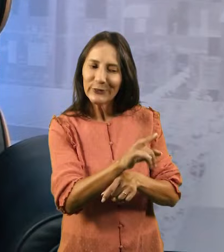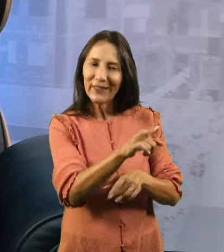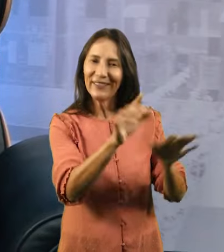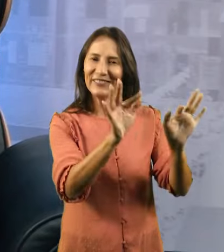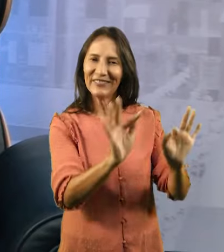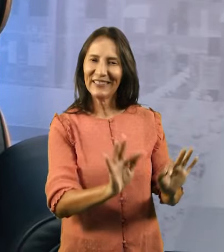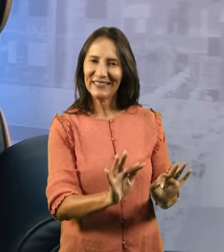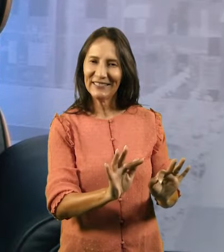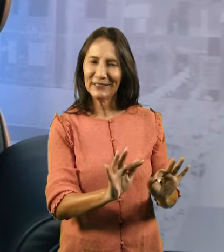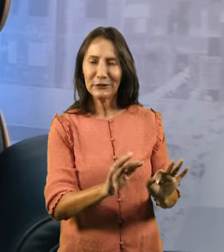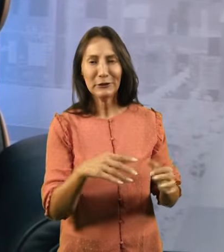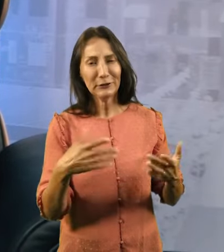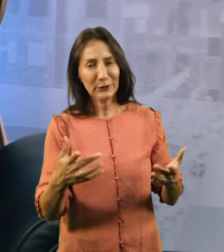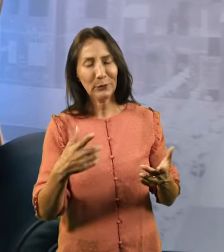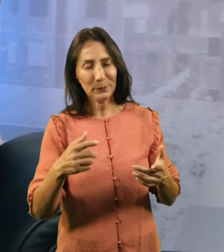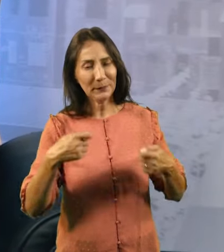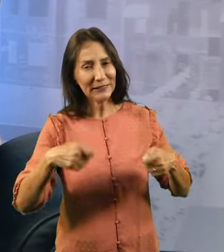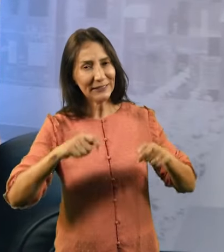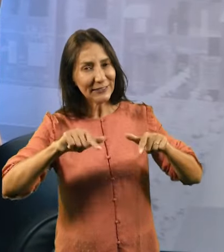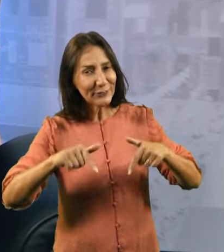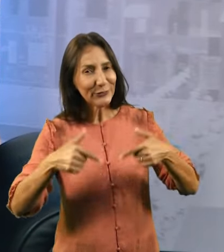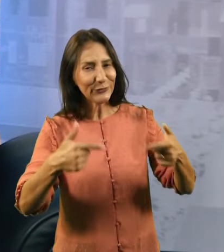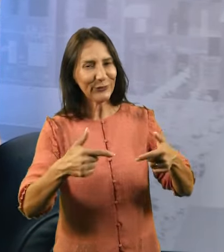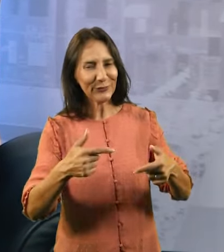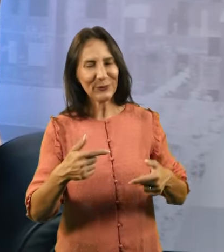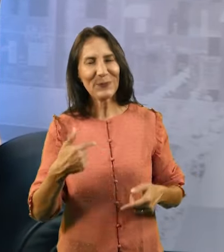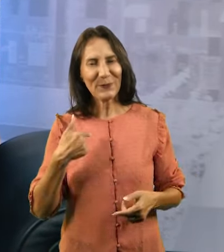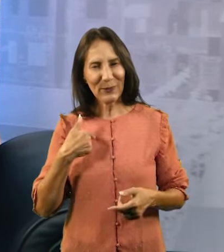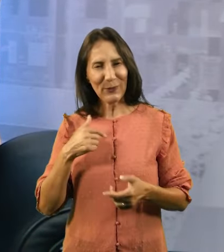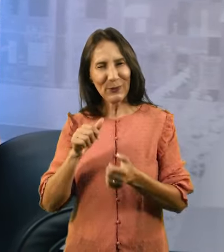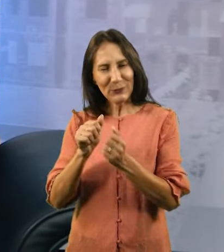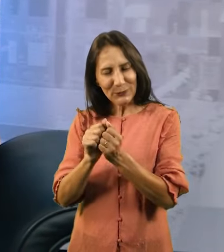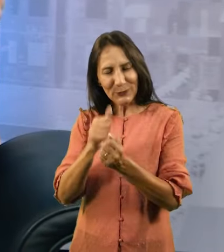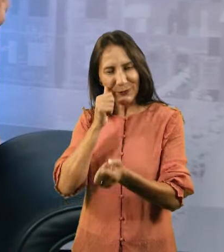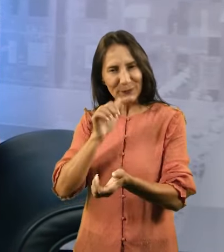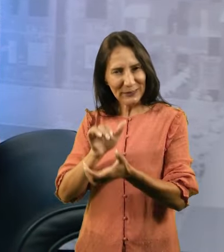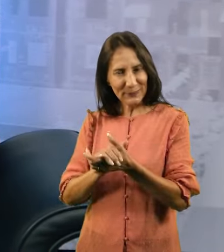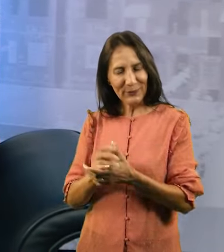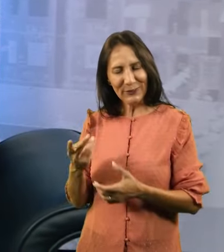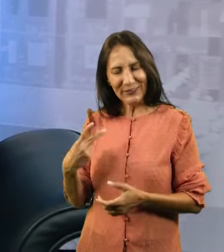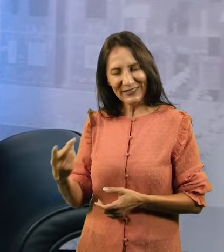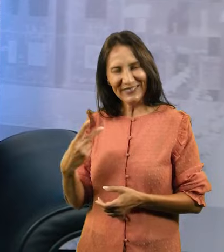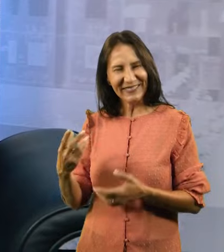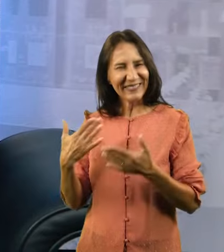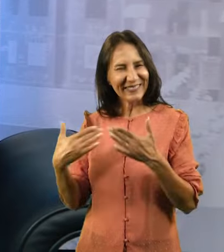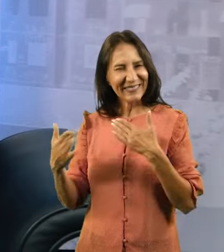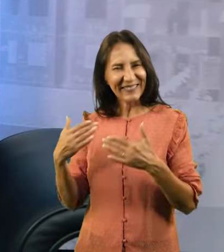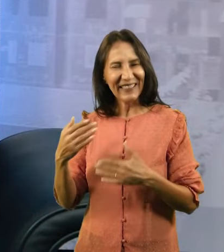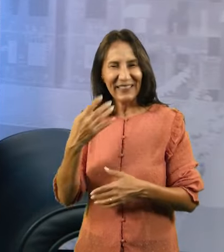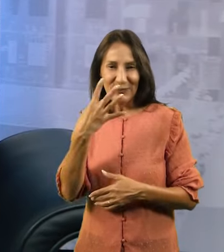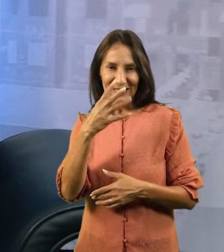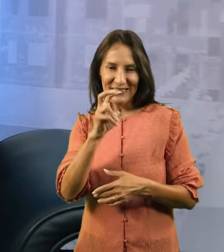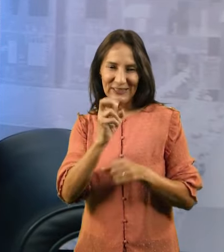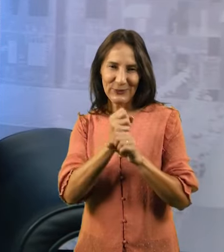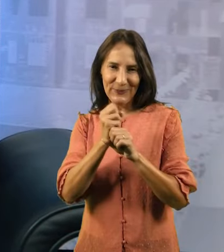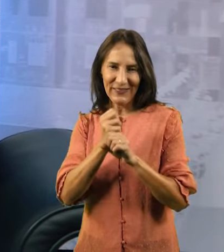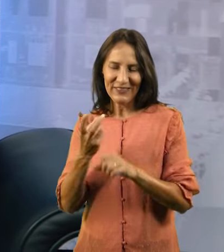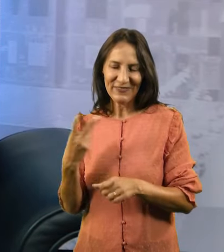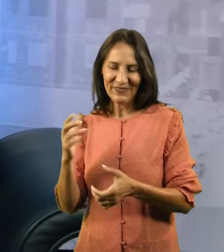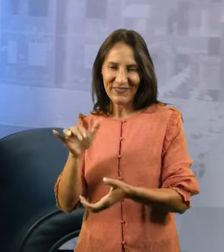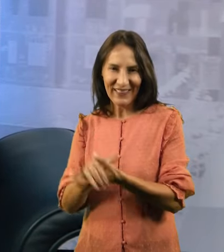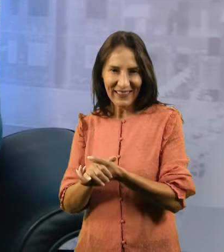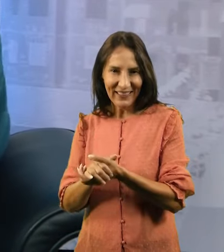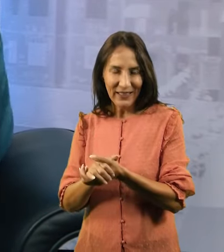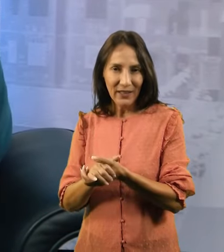predisposição. Eu falava isso com a minha esposa um dia desse, nós conversando, eu estou casado já há 45 anos, e a gente sabe que